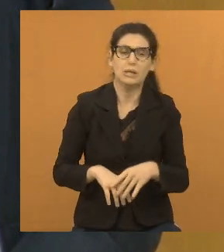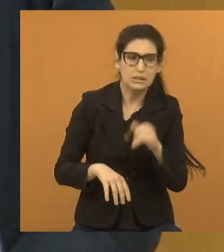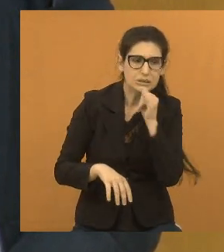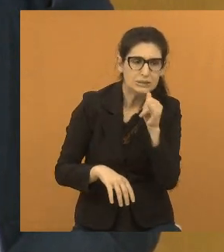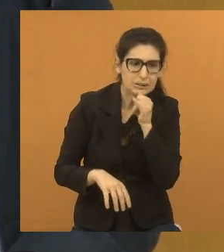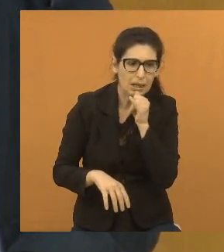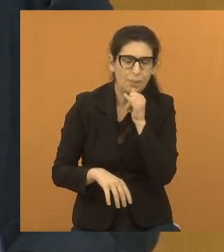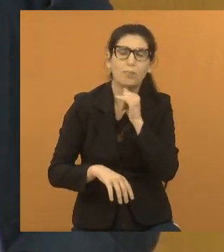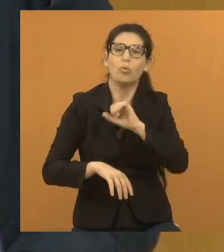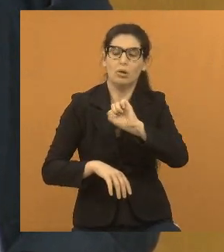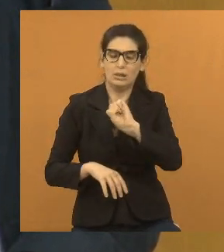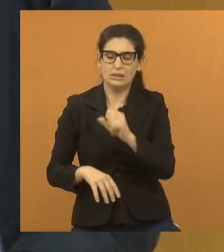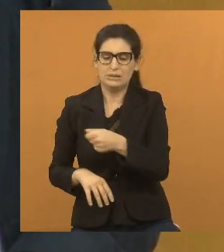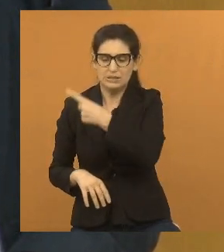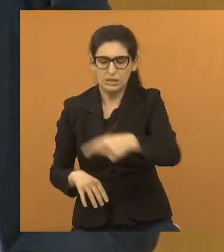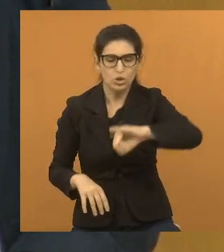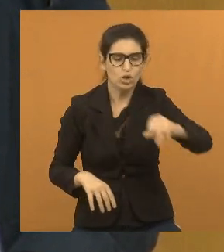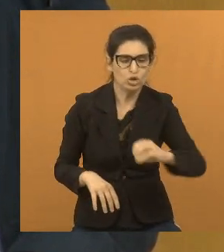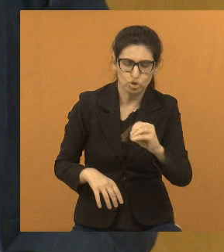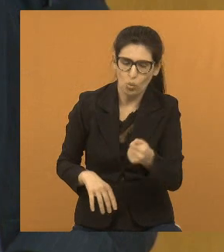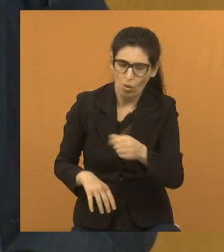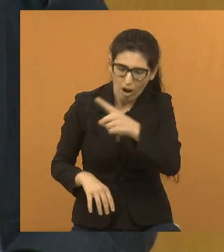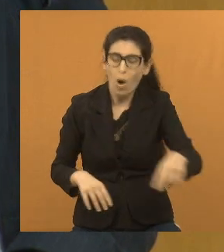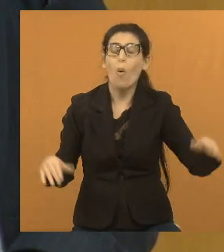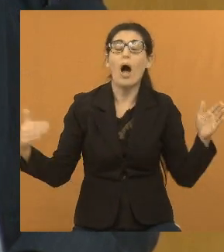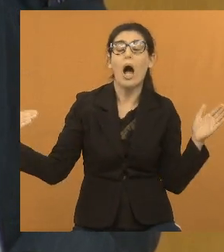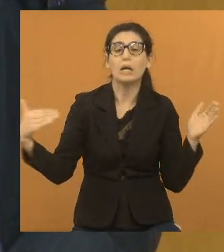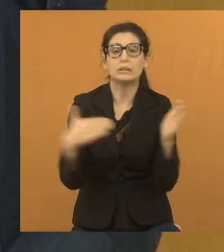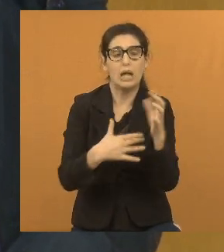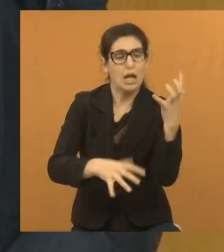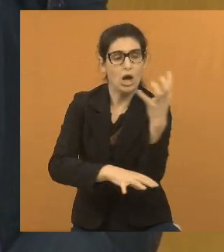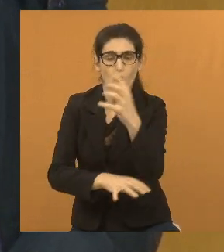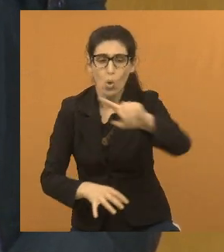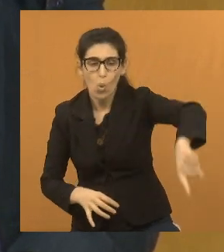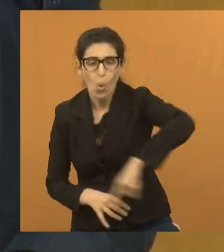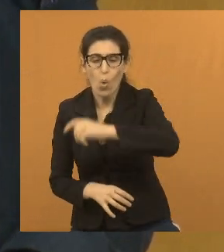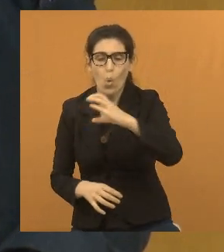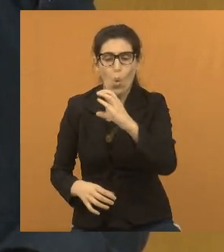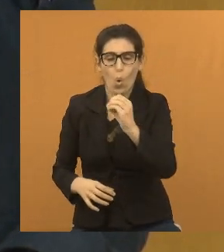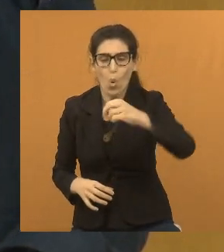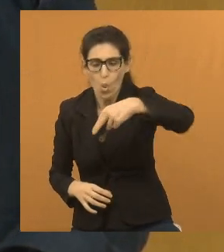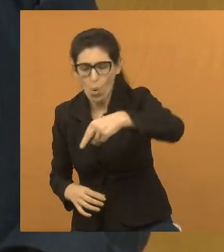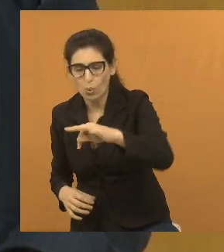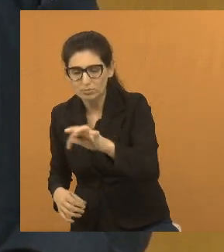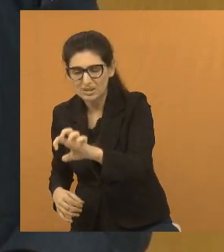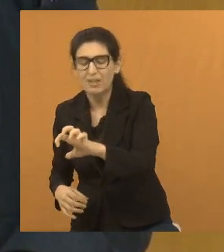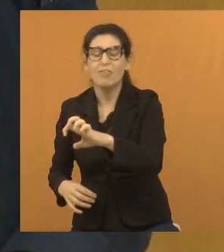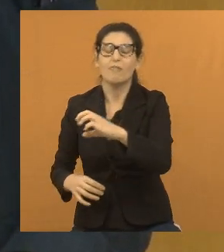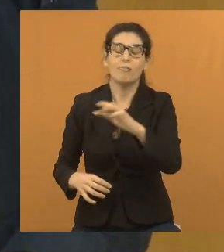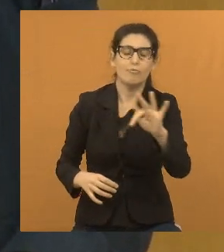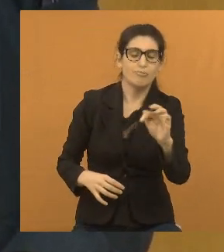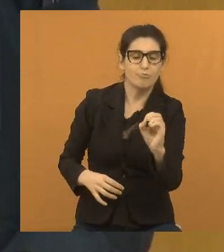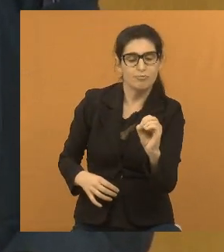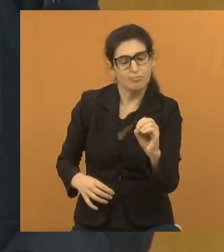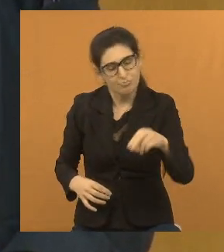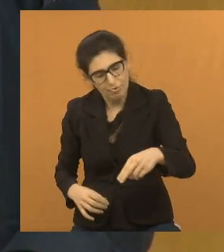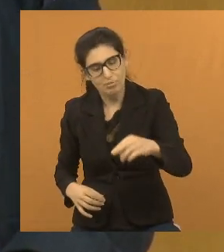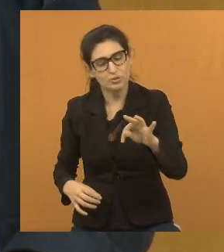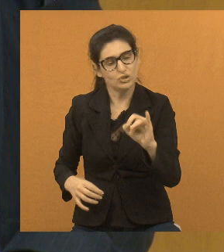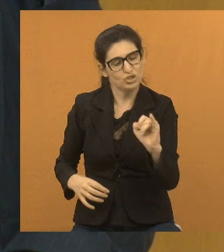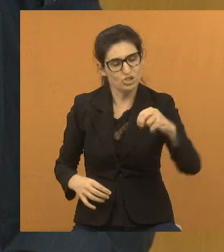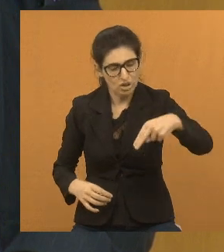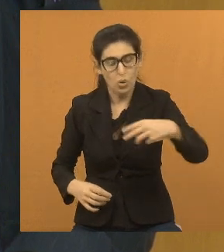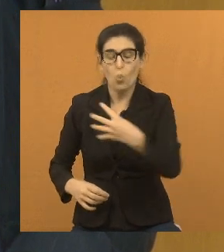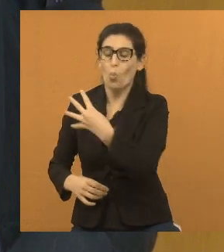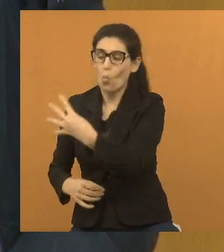da região do São João, por exemplo, até a Praça Conde Frontin, manter a velocidade de 40 km por hora, que é a velocidade da via,